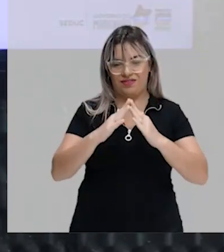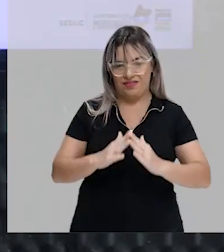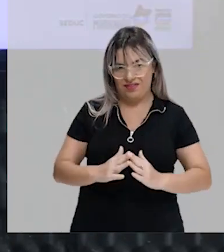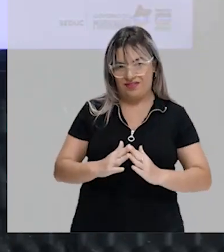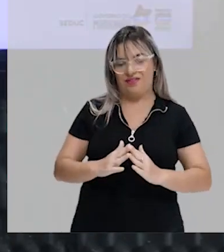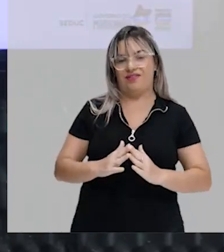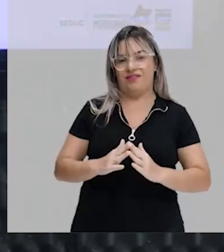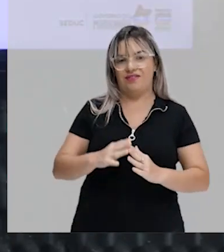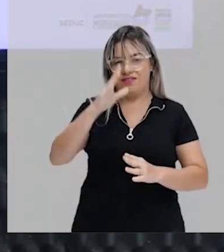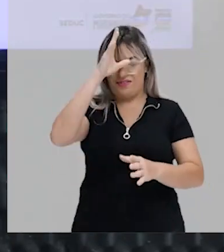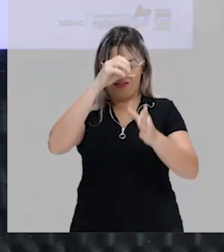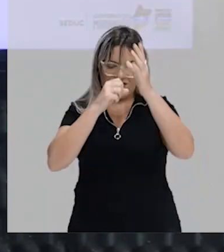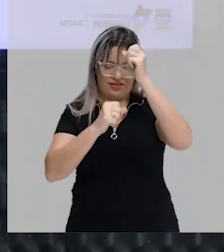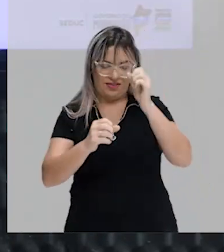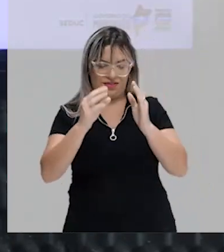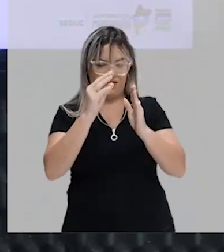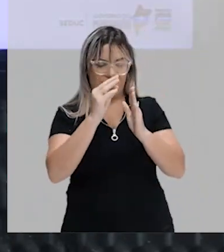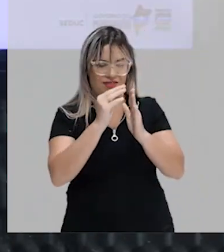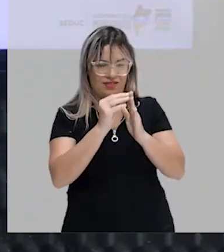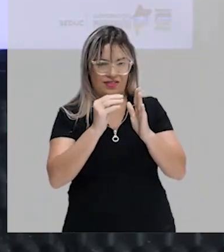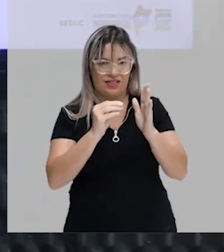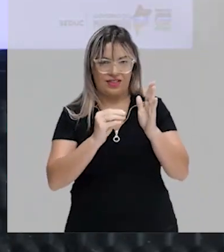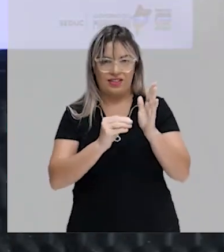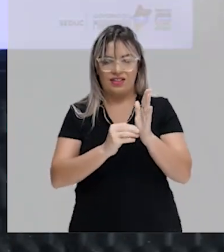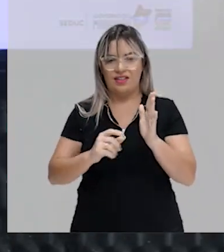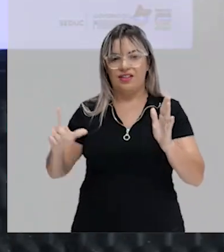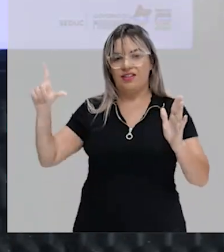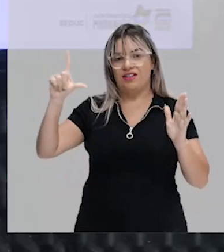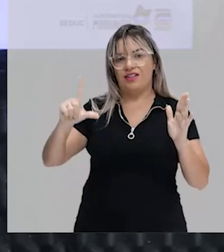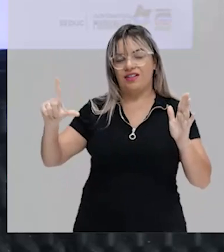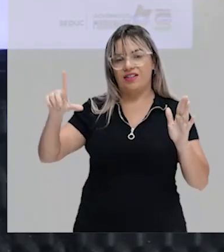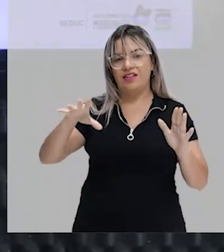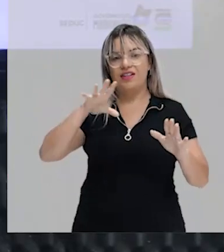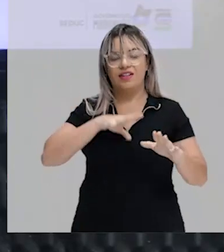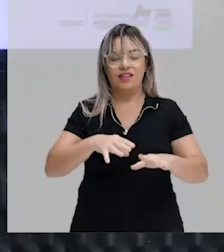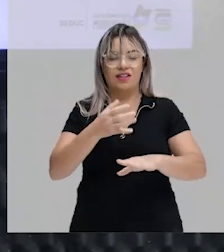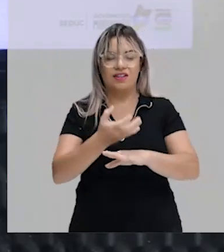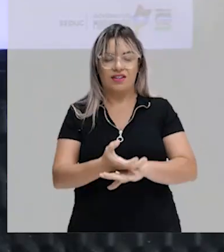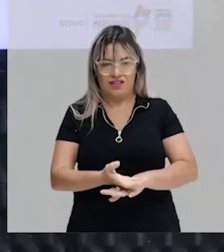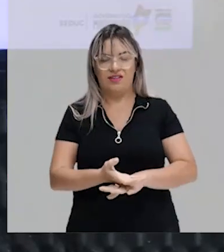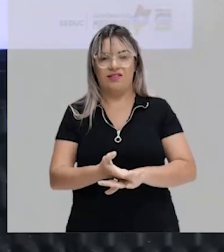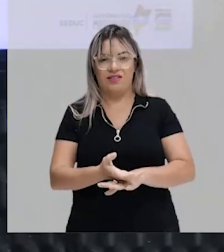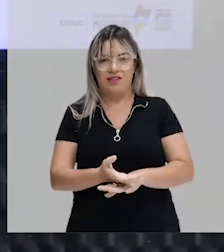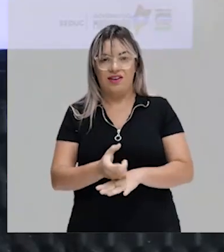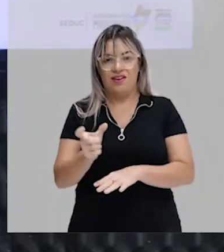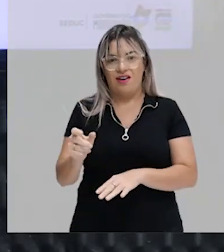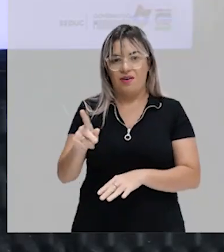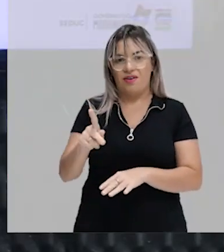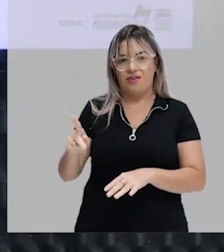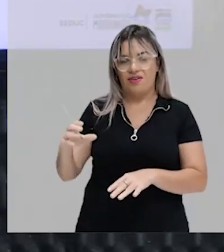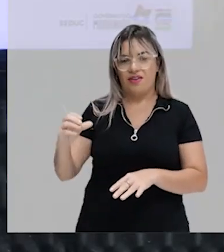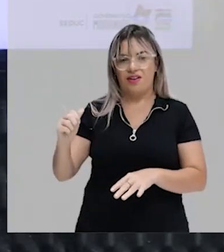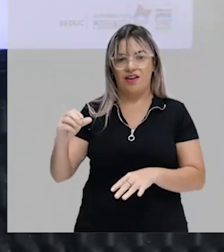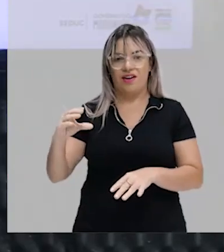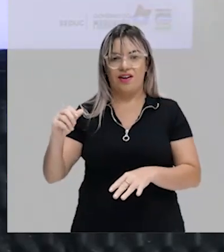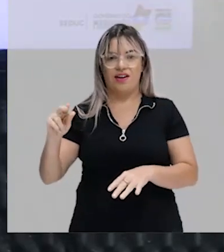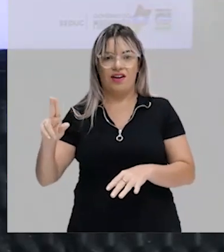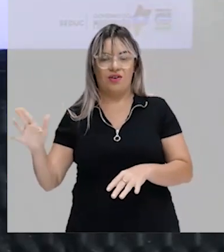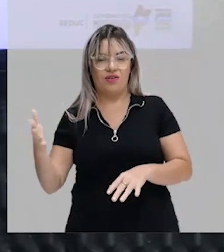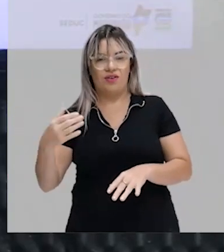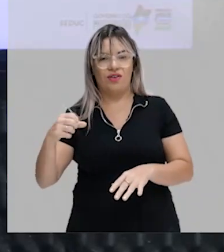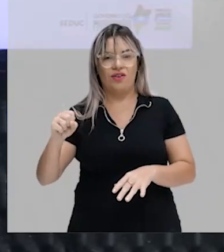aprendendo. Aula de literatura, língua portuguesa comigo, Cacau Sotero. E vamos ainda de